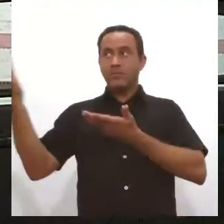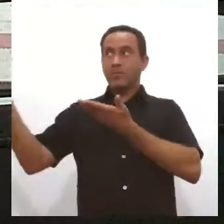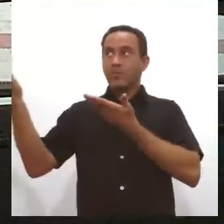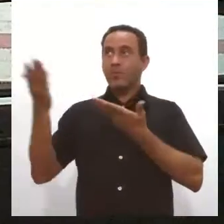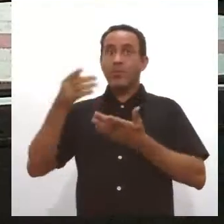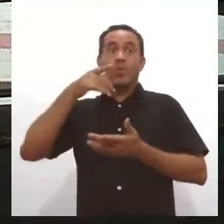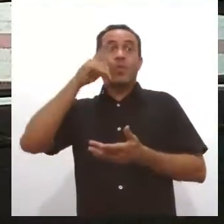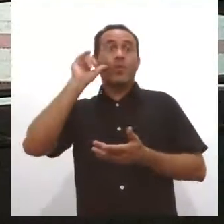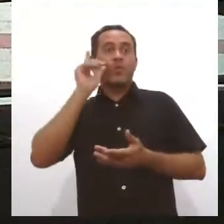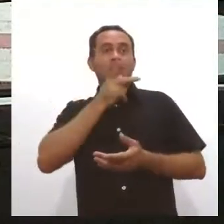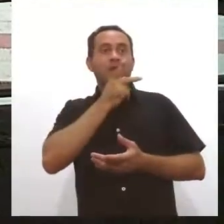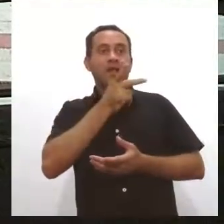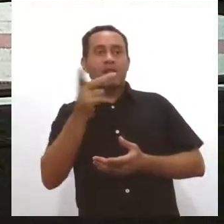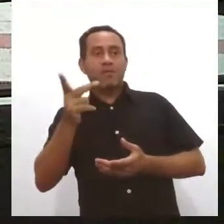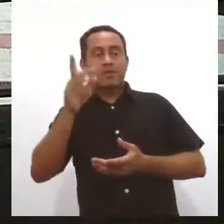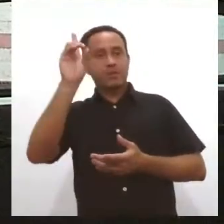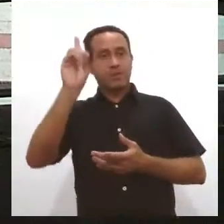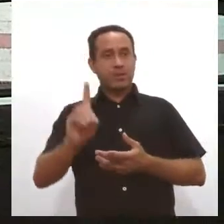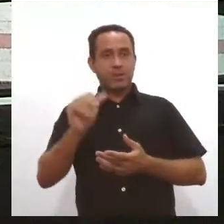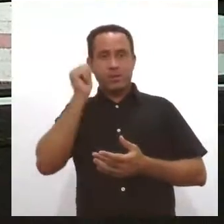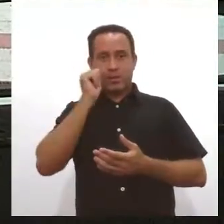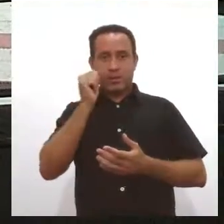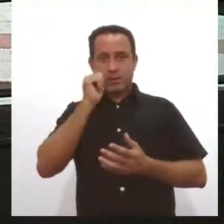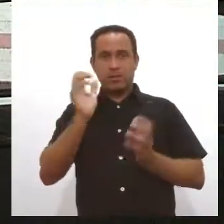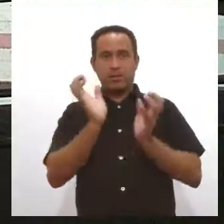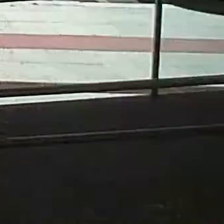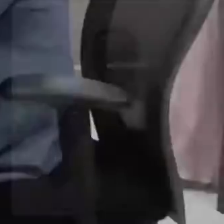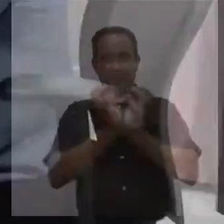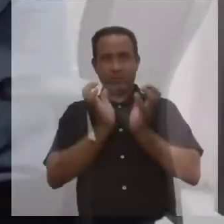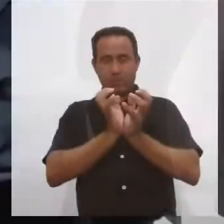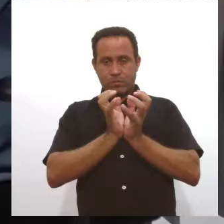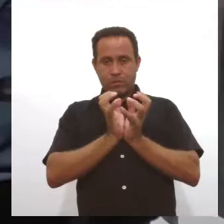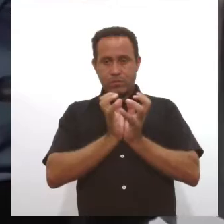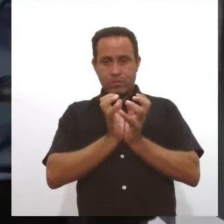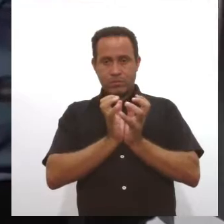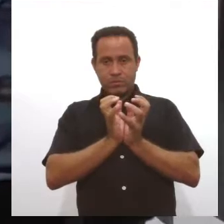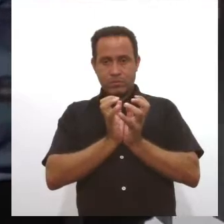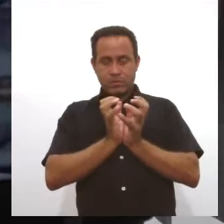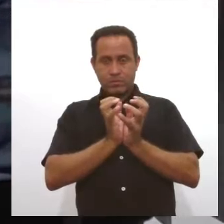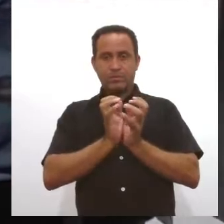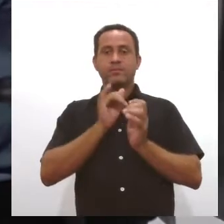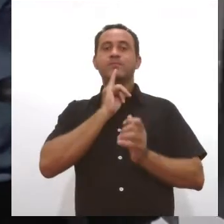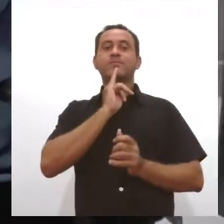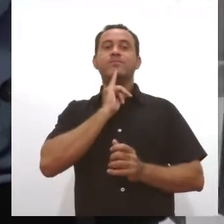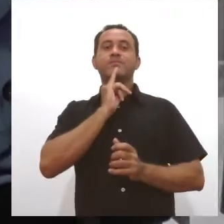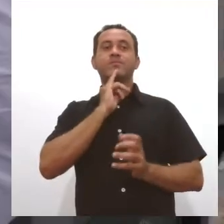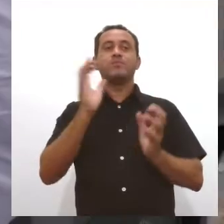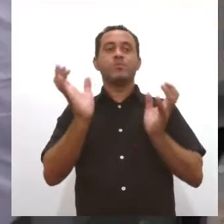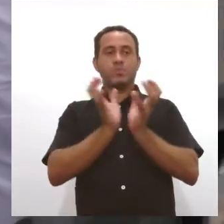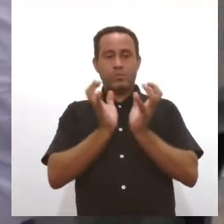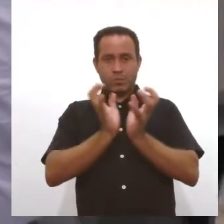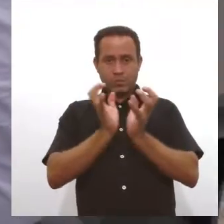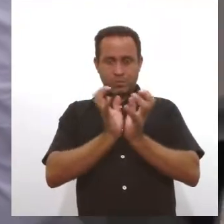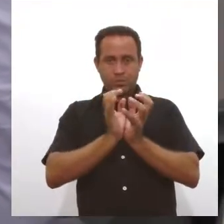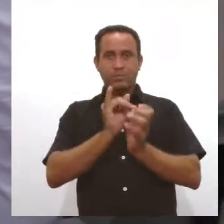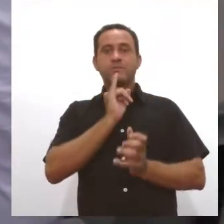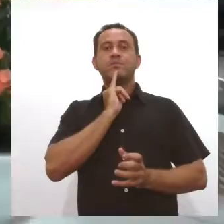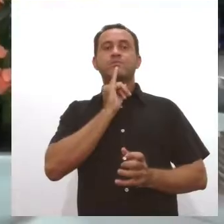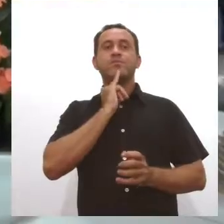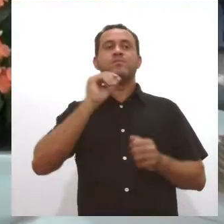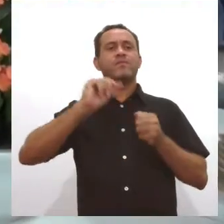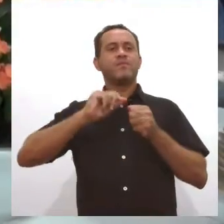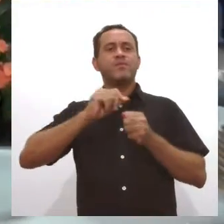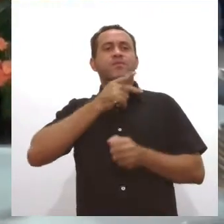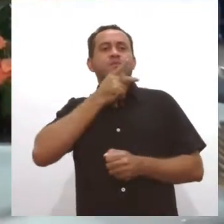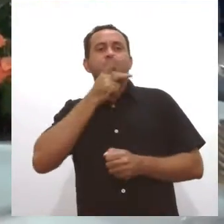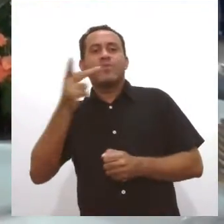ontem a visita da diretora do time do Itabaiana. Acompanhe. Uma comitiva da Associação Olímpica de Itabaiana fez uma